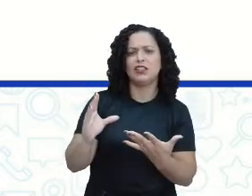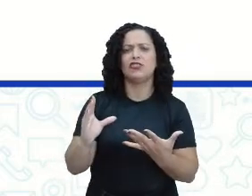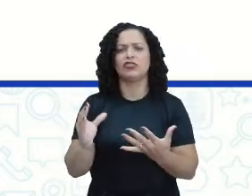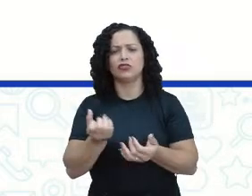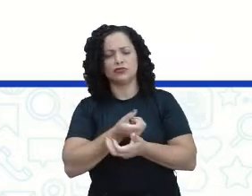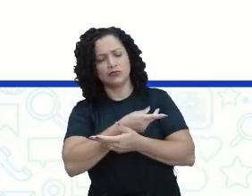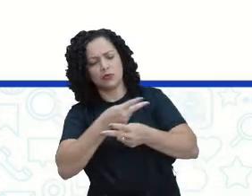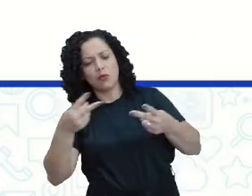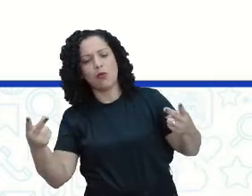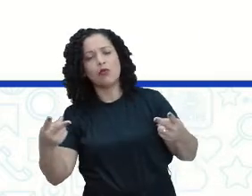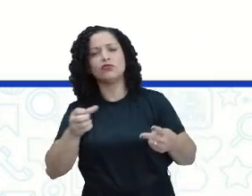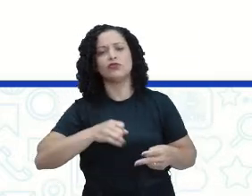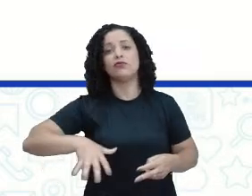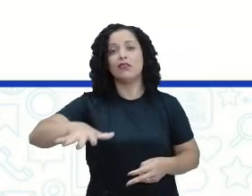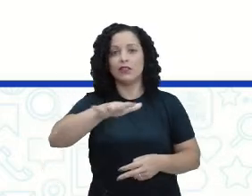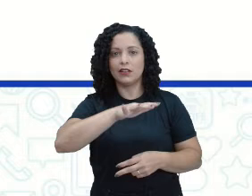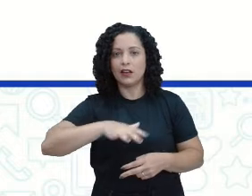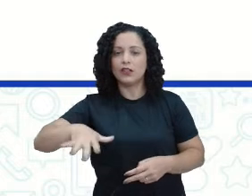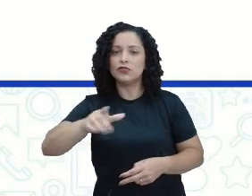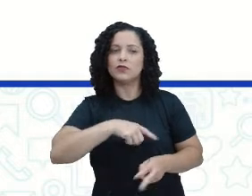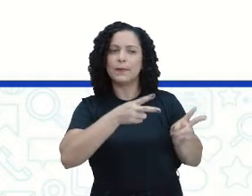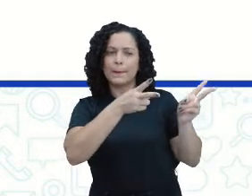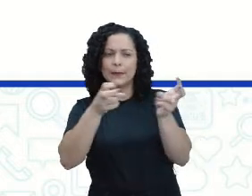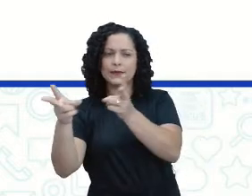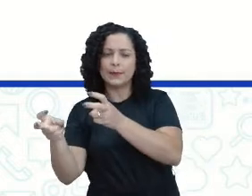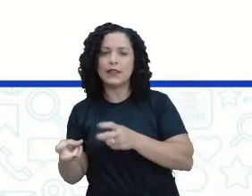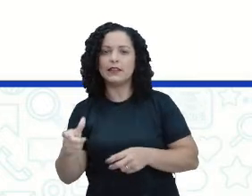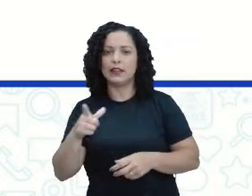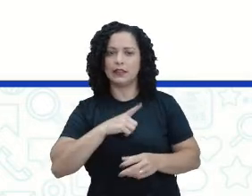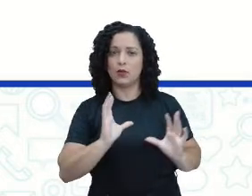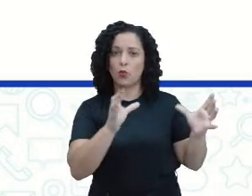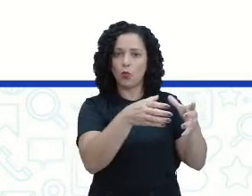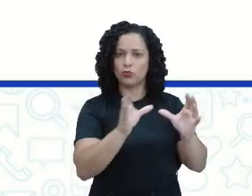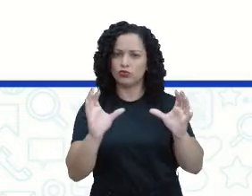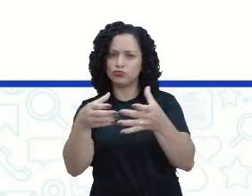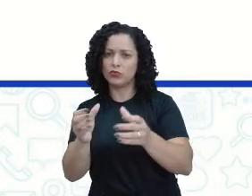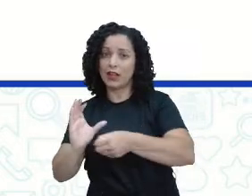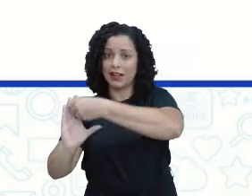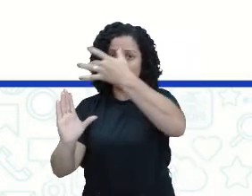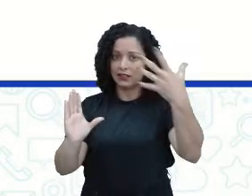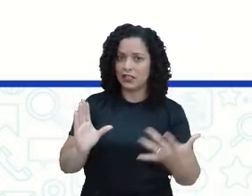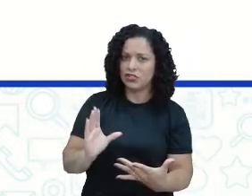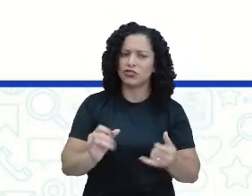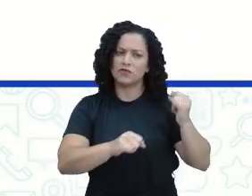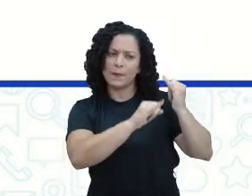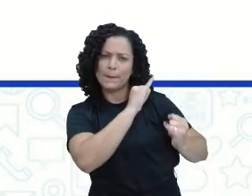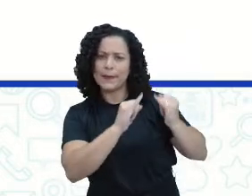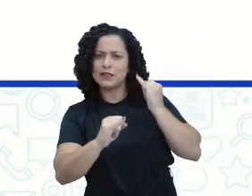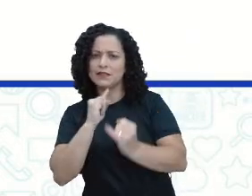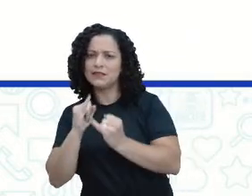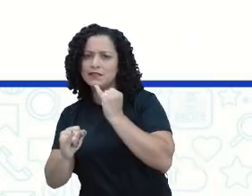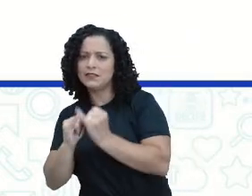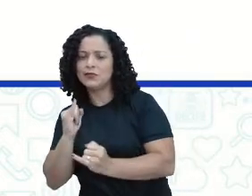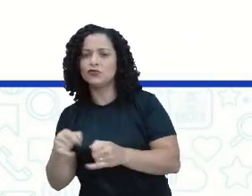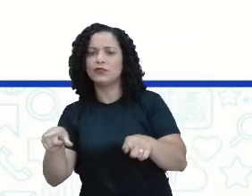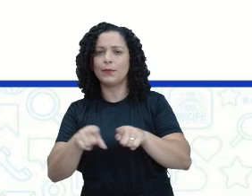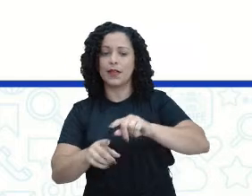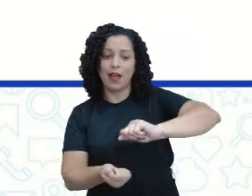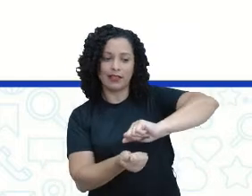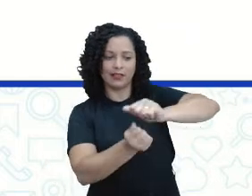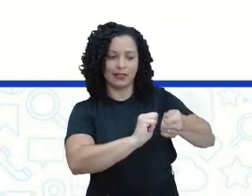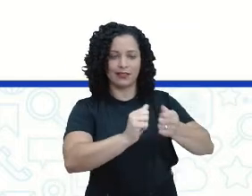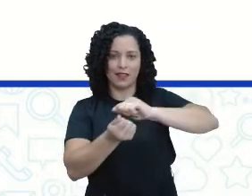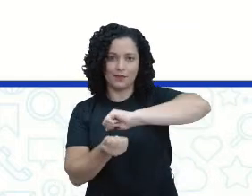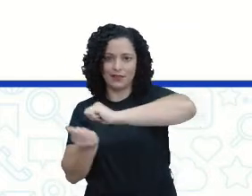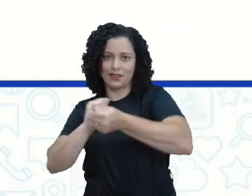nós vamos ver que as espécies apresentam características similares. Algumas, né, apresentam adaptação ao ambiente, e